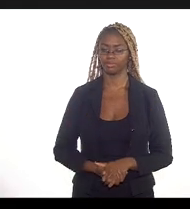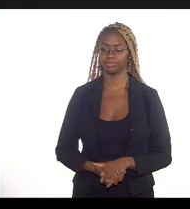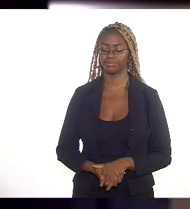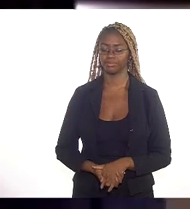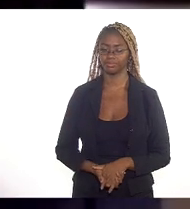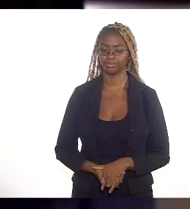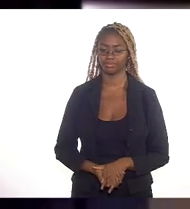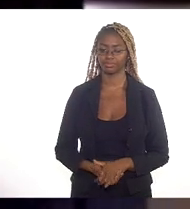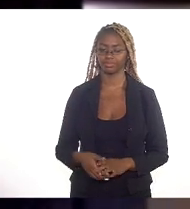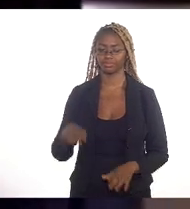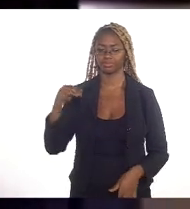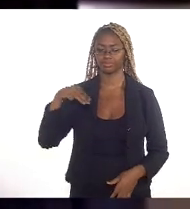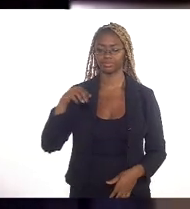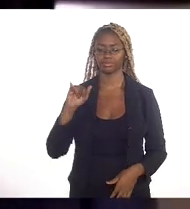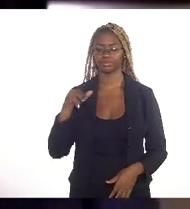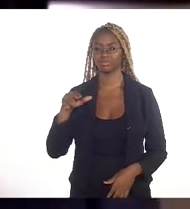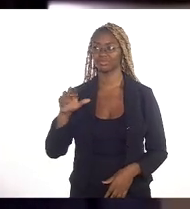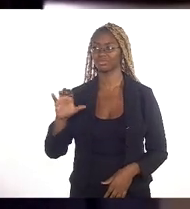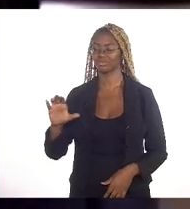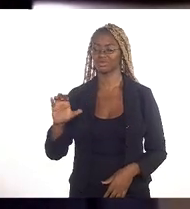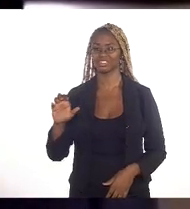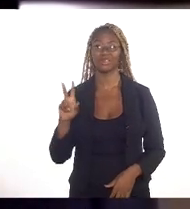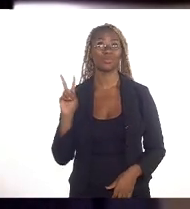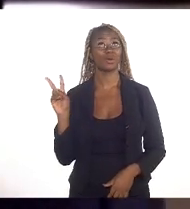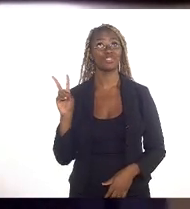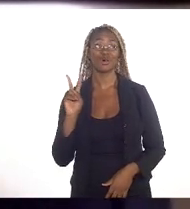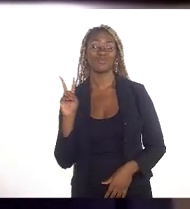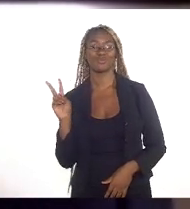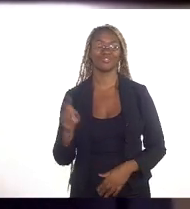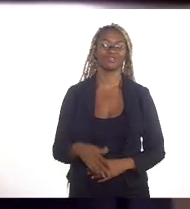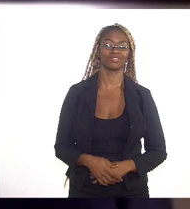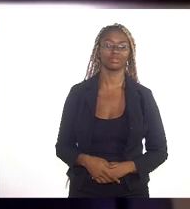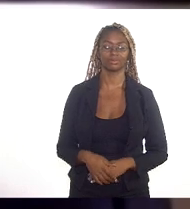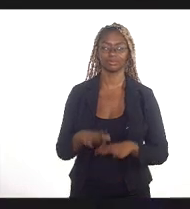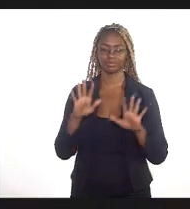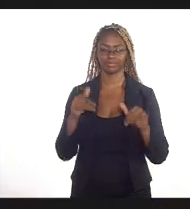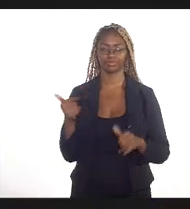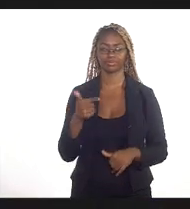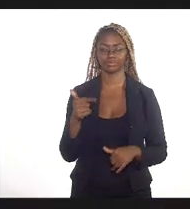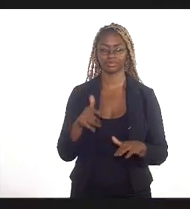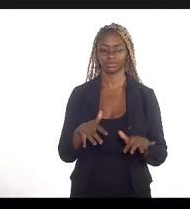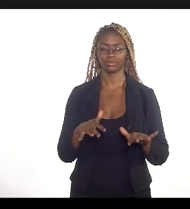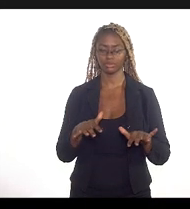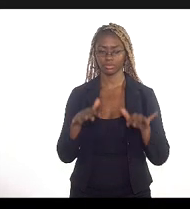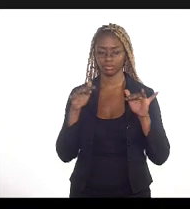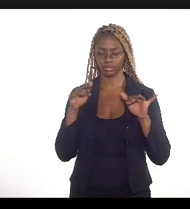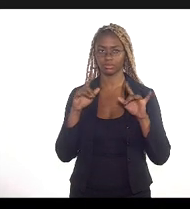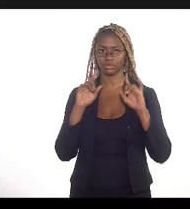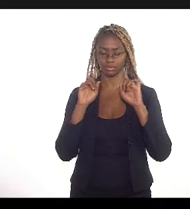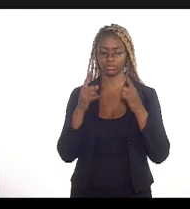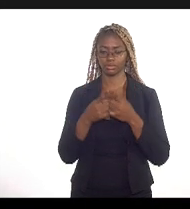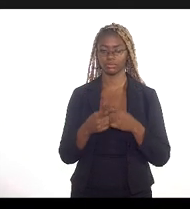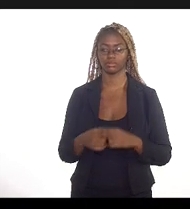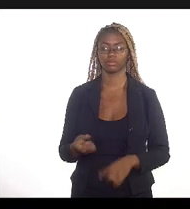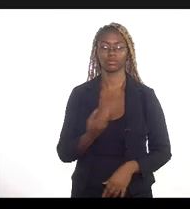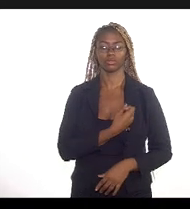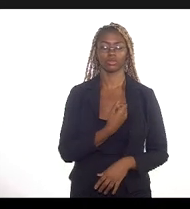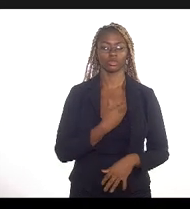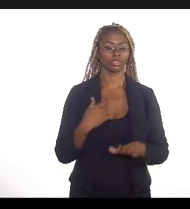Minquinho, paz e amor. Está encerrada a segunda sessão. Havendo número legal